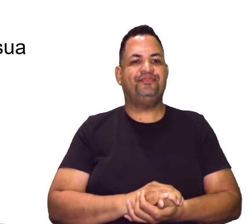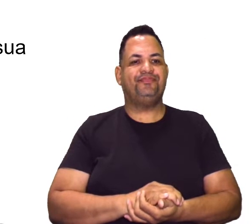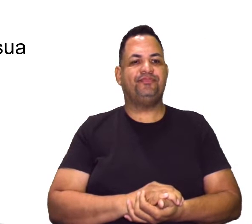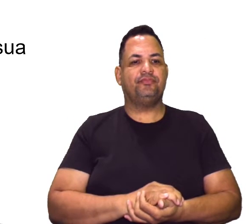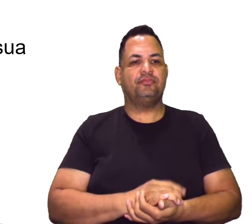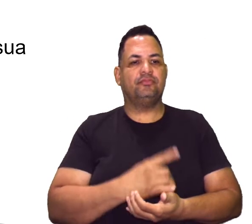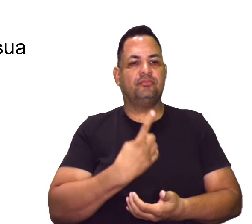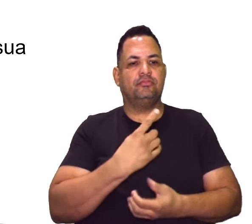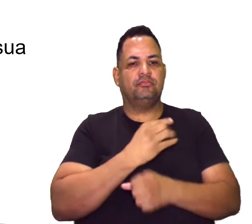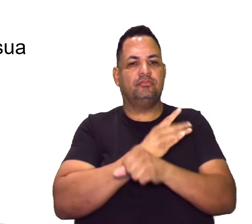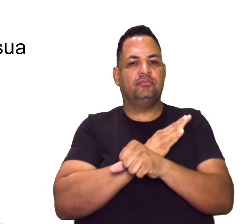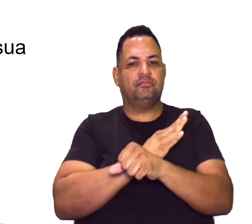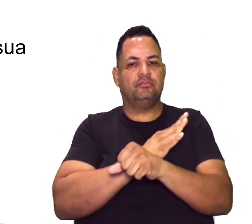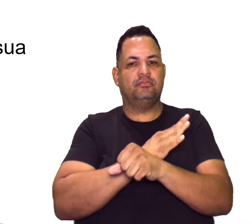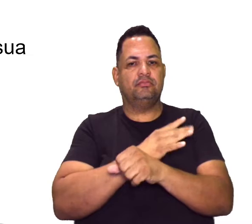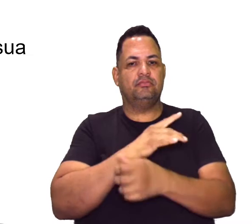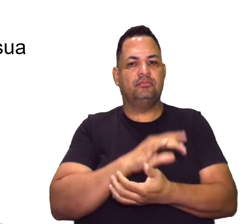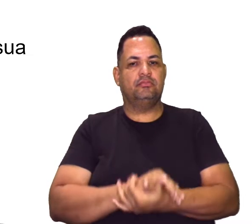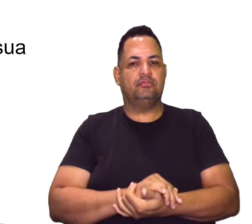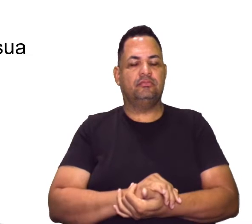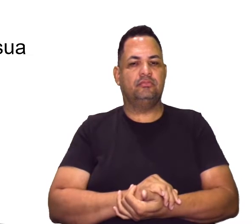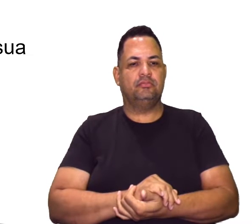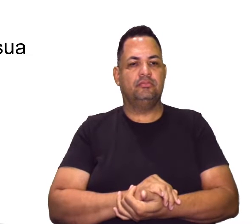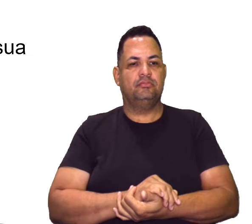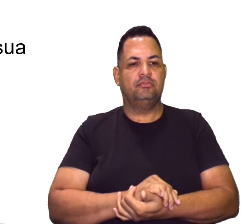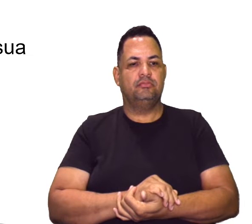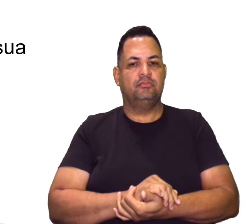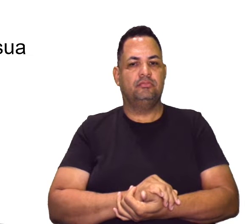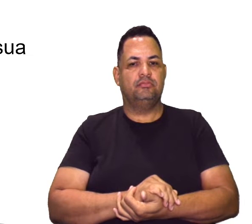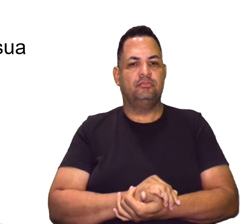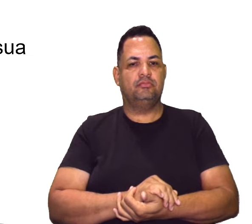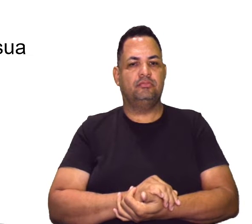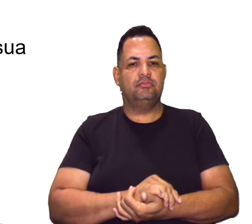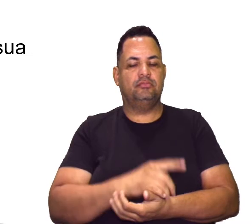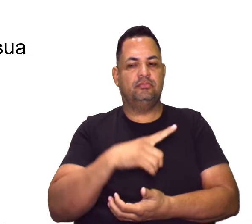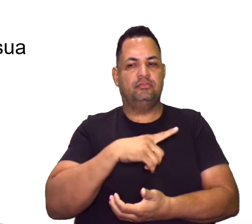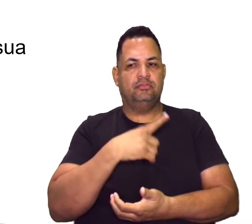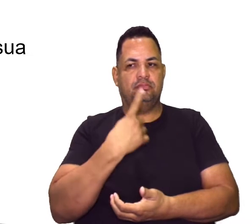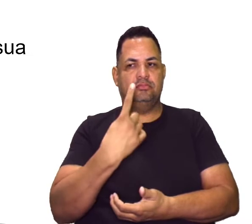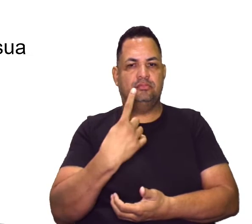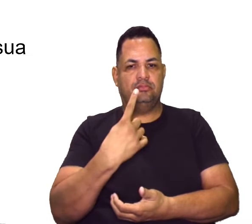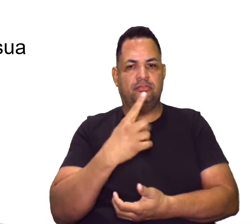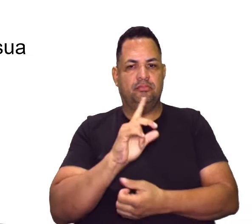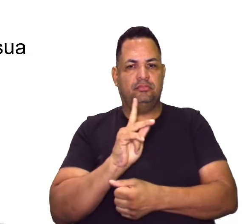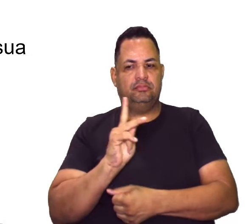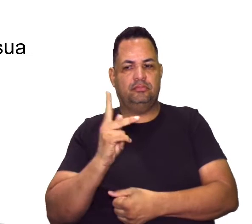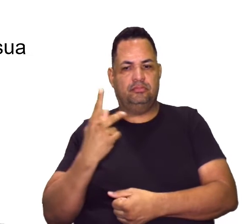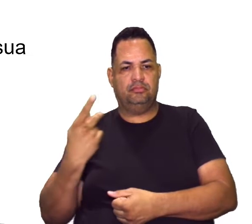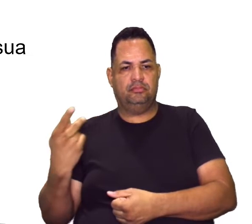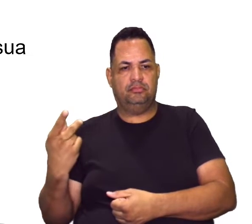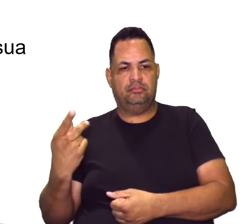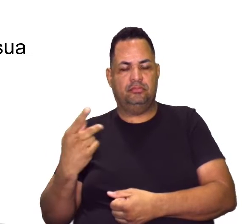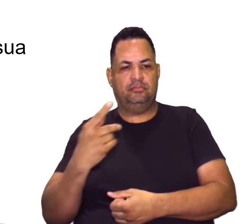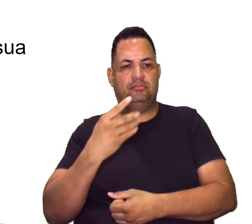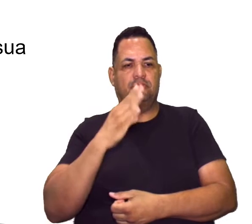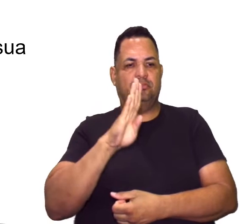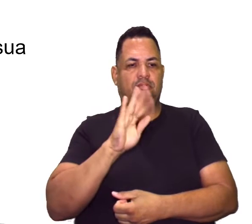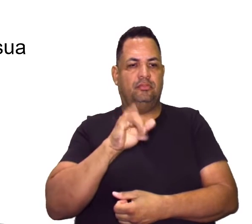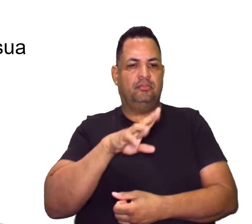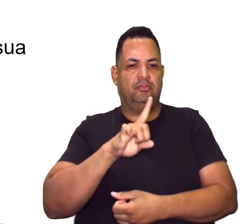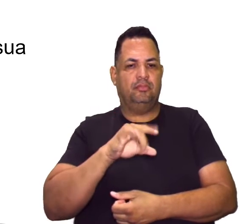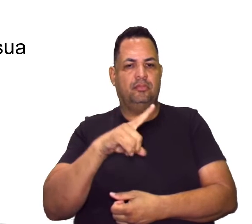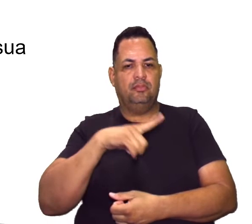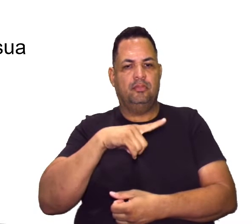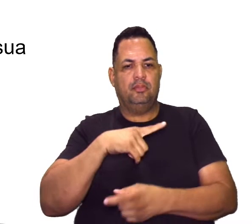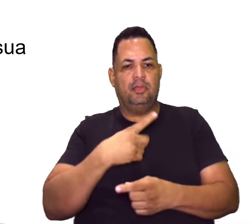ele é um monoácido, ele possui apenas um hidrogênio. Binário